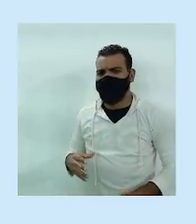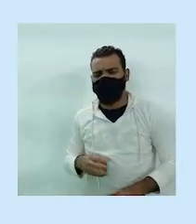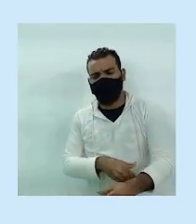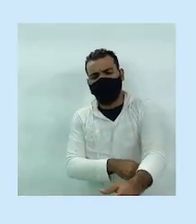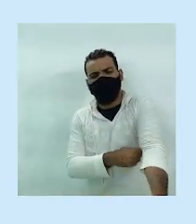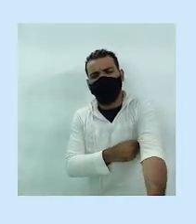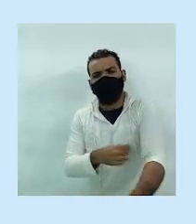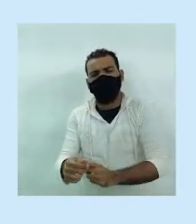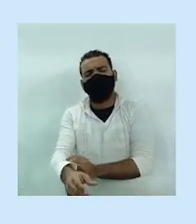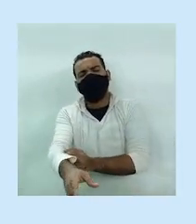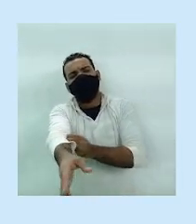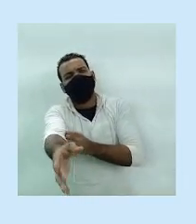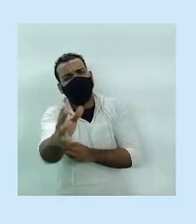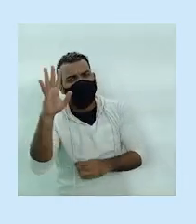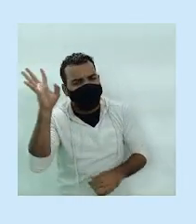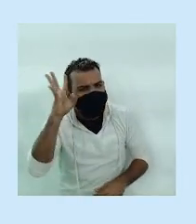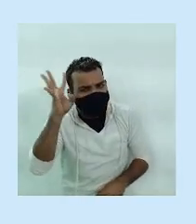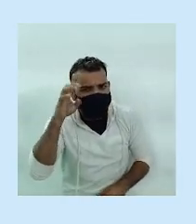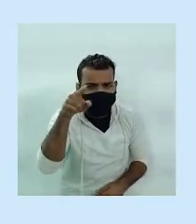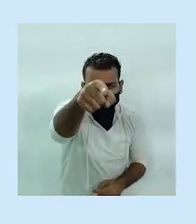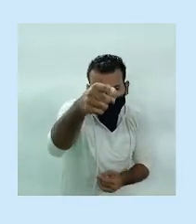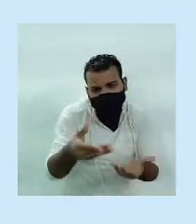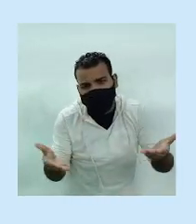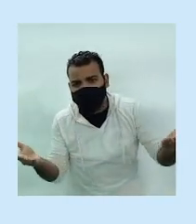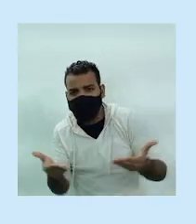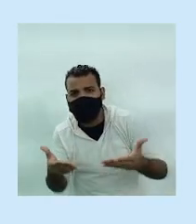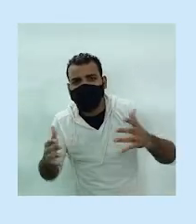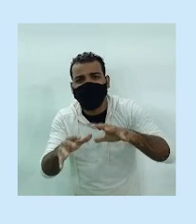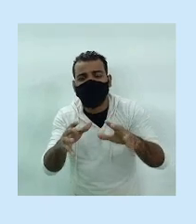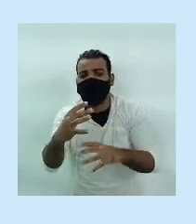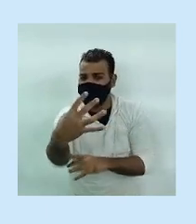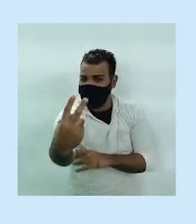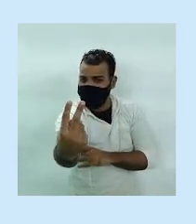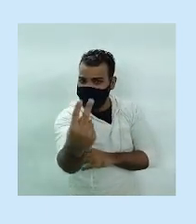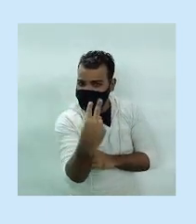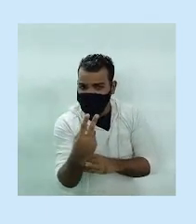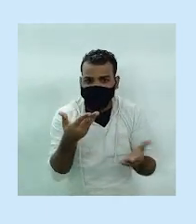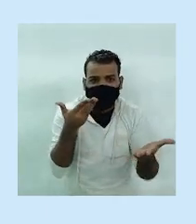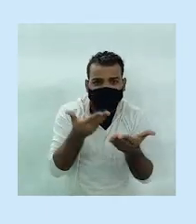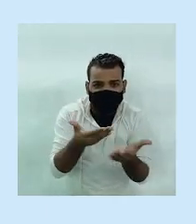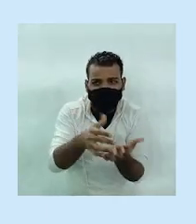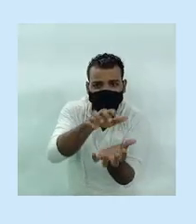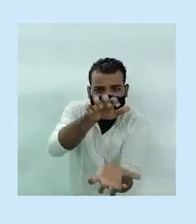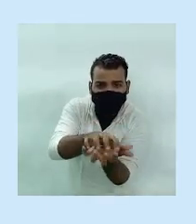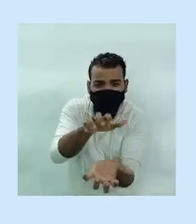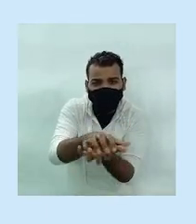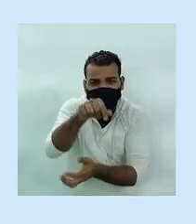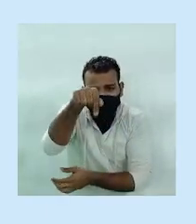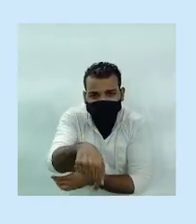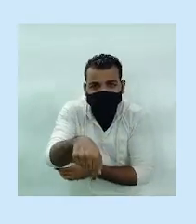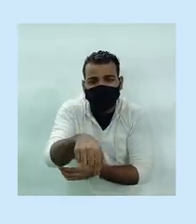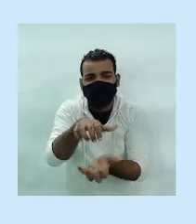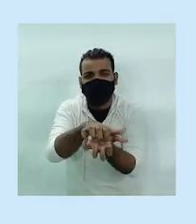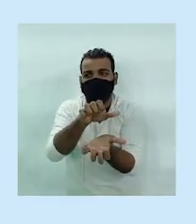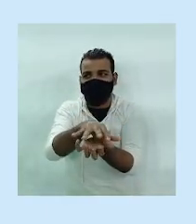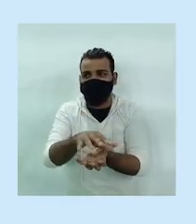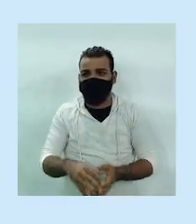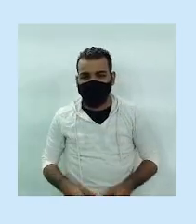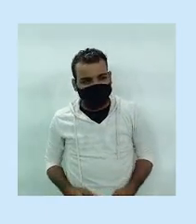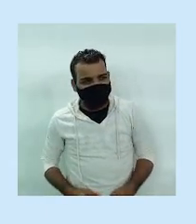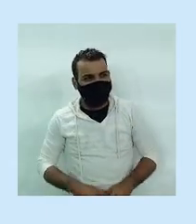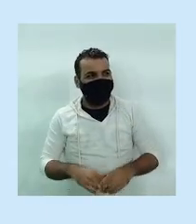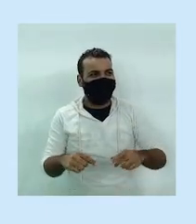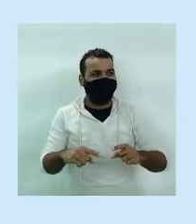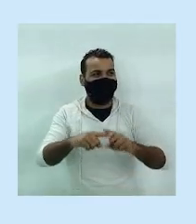de vocês que estão nesse exato momento assistindo a aula do EducaPE, um programa feito